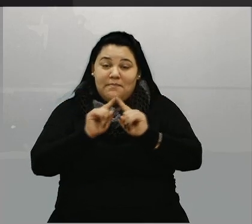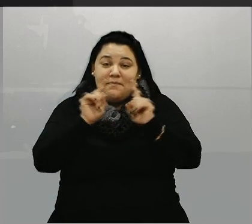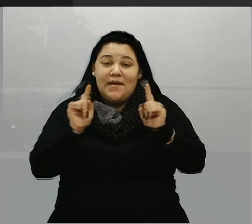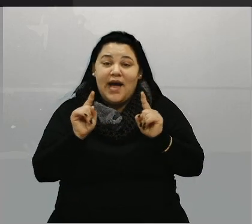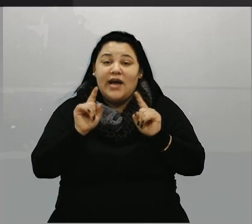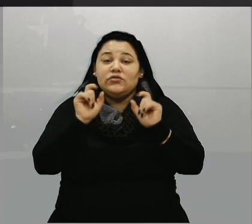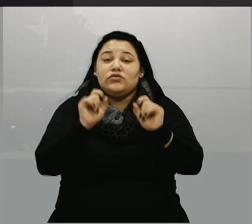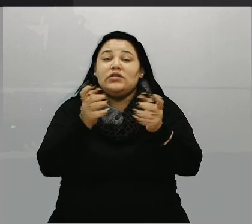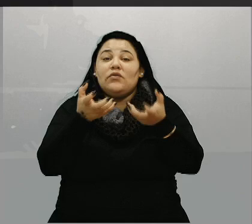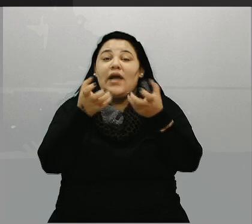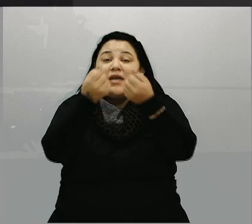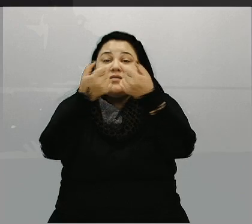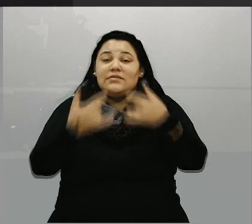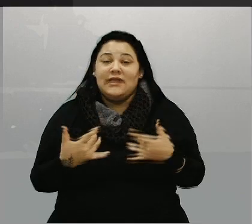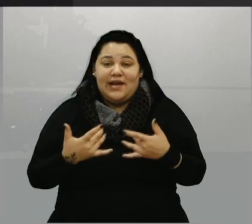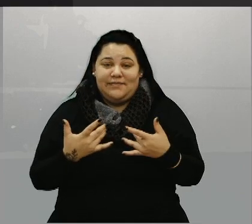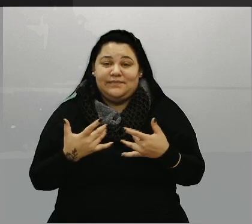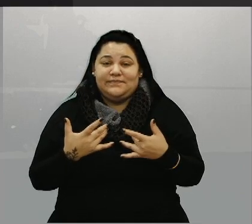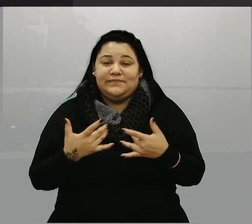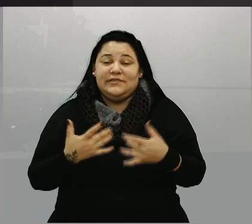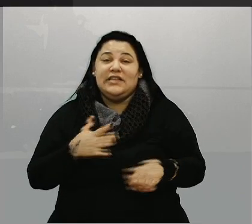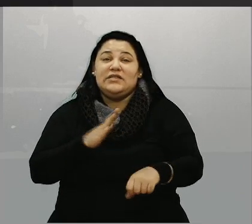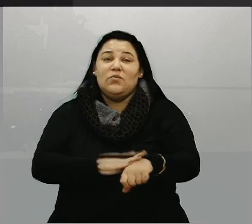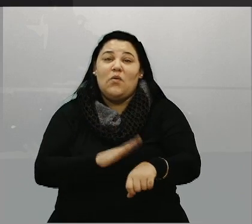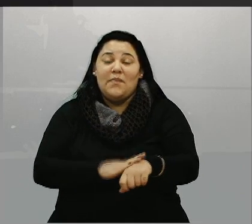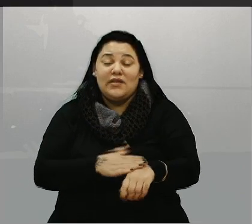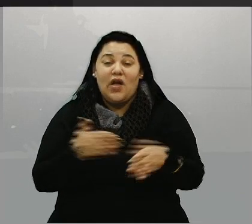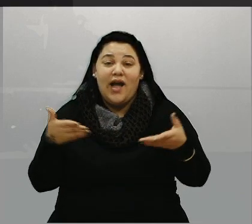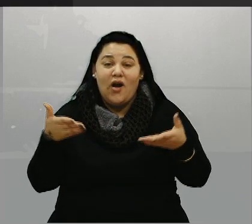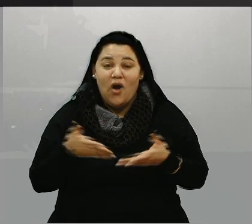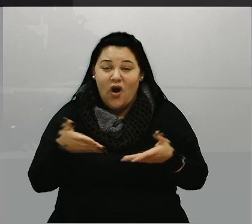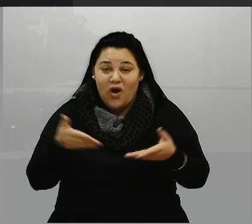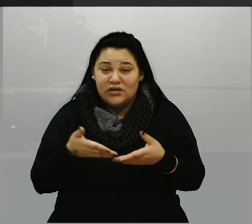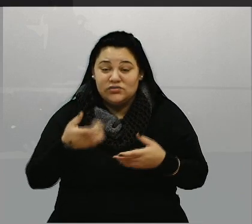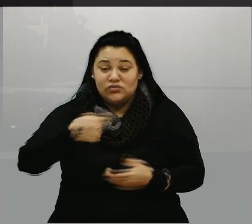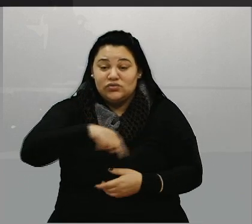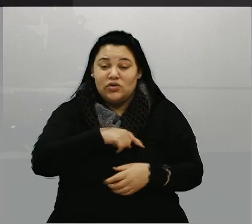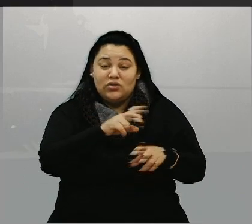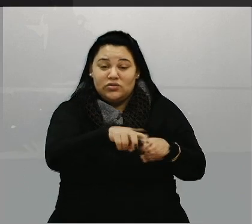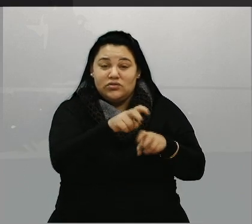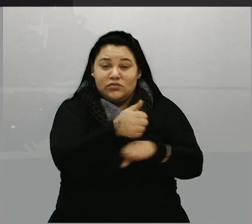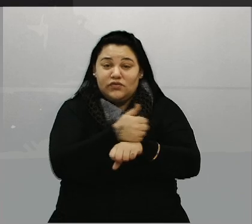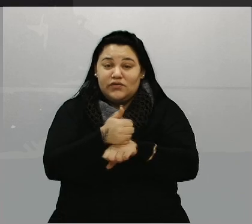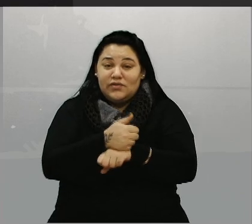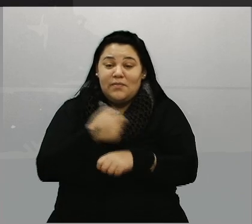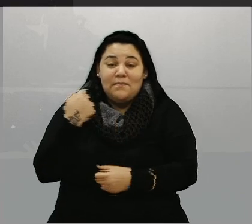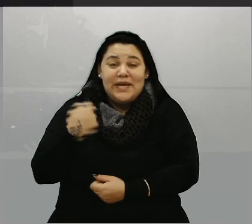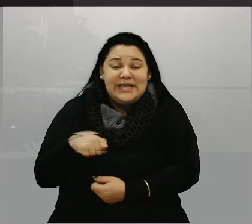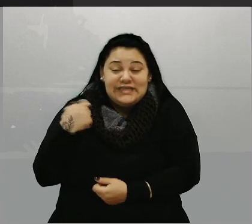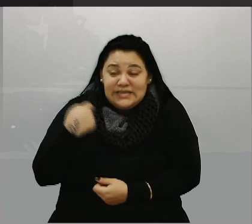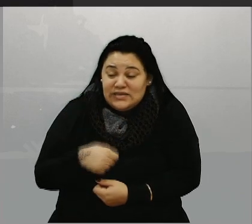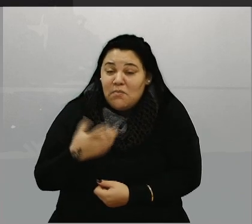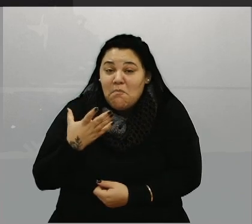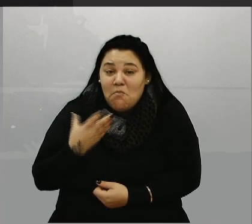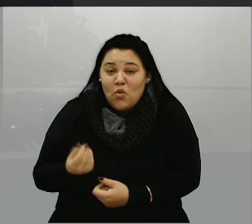estou querendo chegar? Que nesse momento, nesse exato momento, nossos agricultores precisam mais que nunca